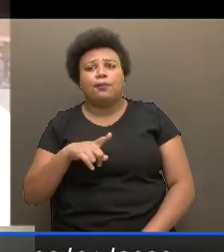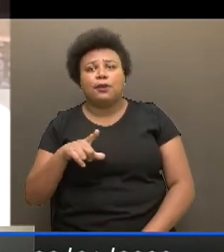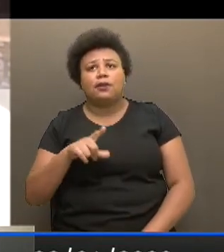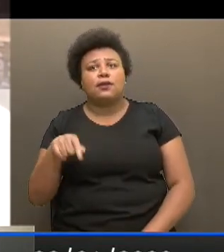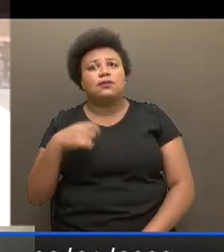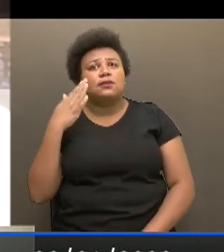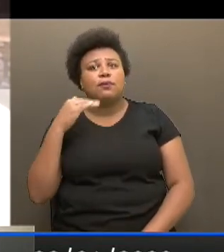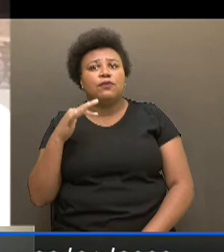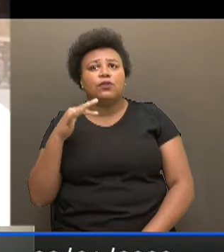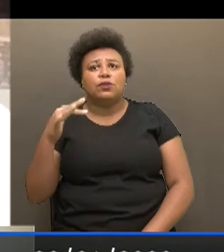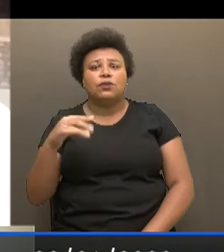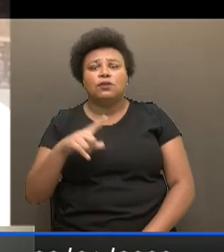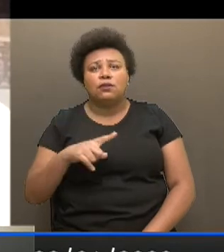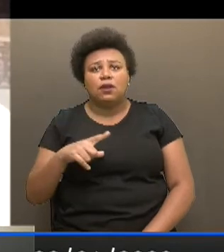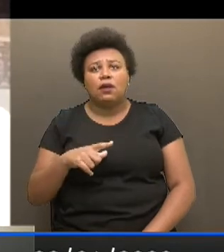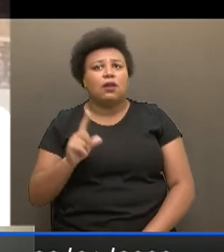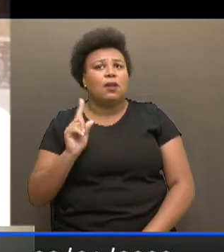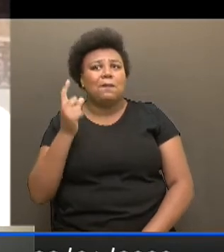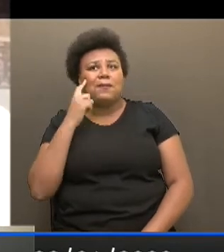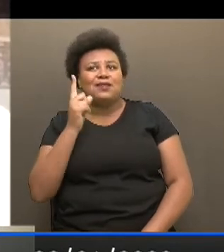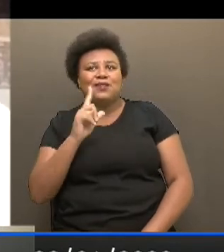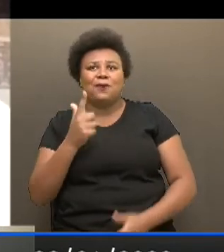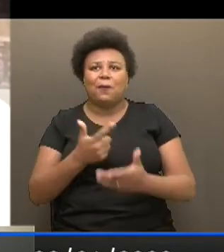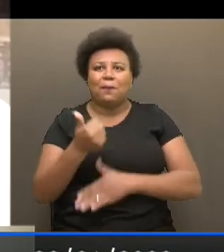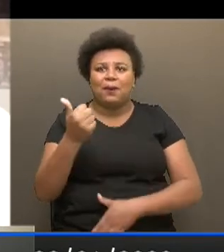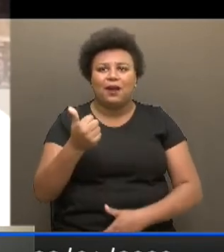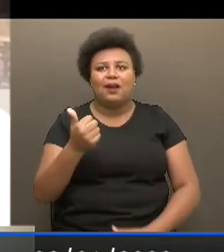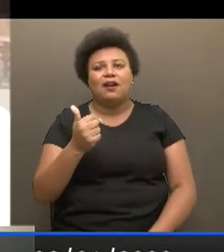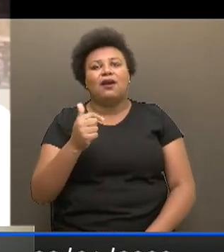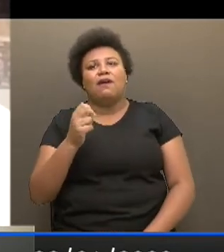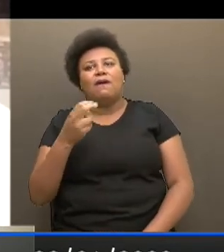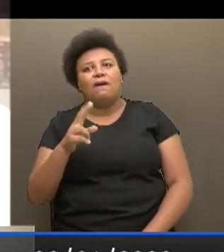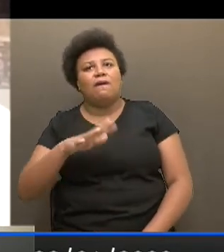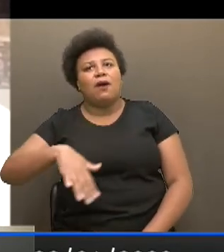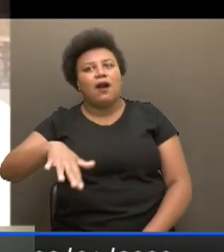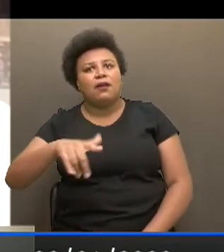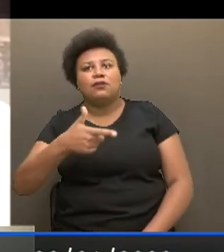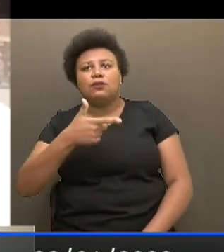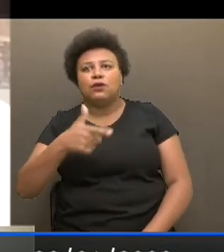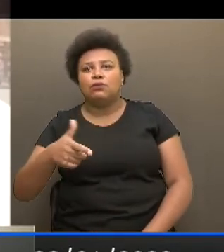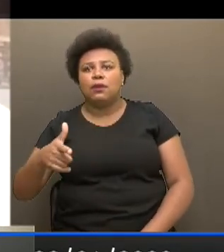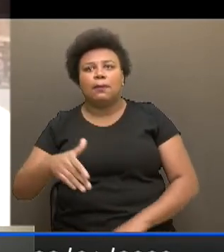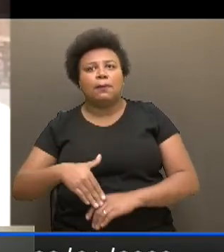as pessoas pensem em não comprar mais ou não daquele segmento não termos mais